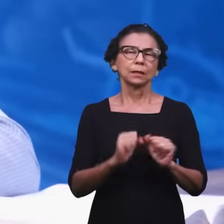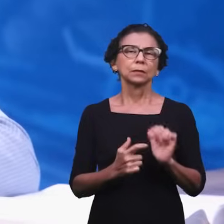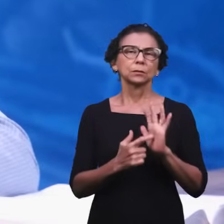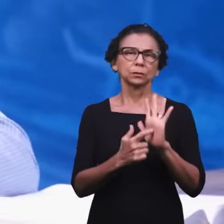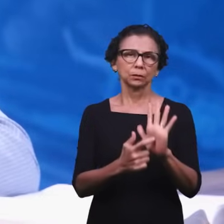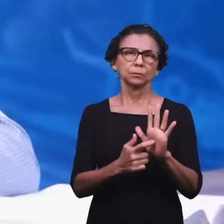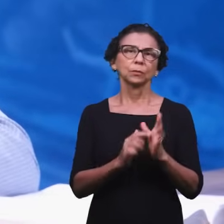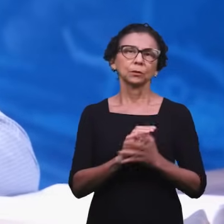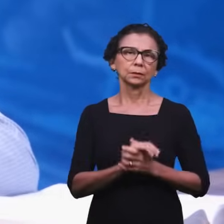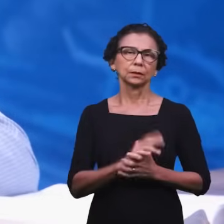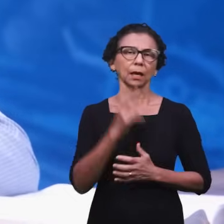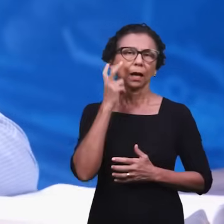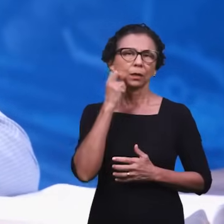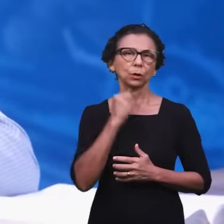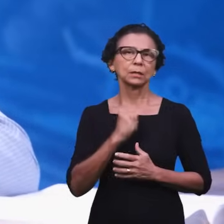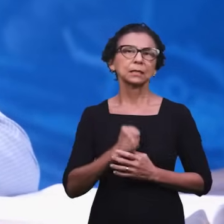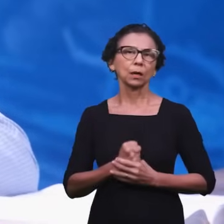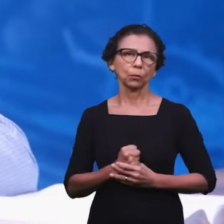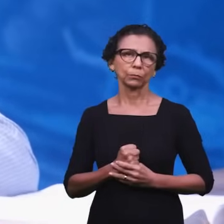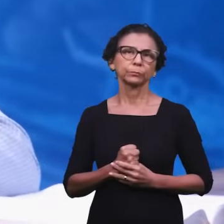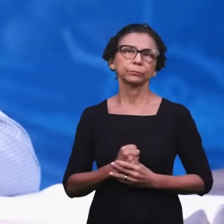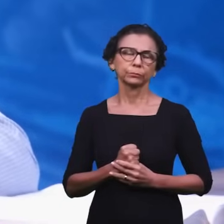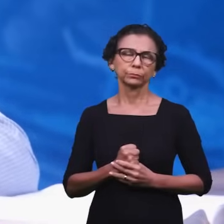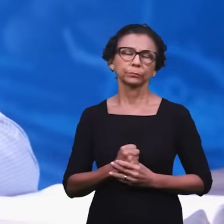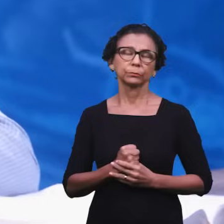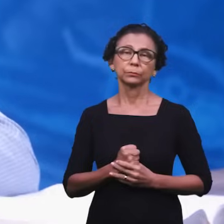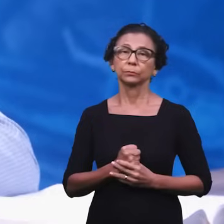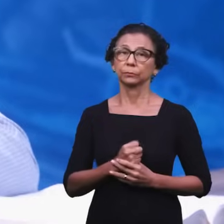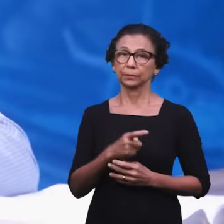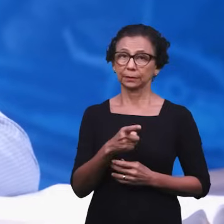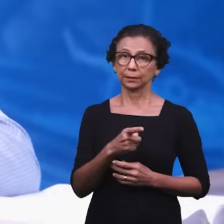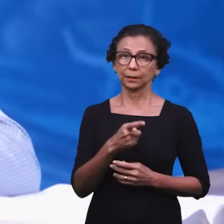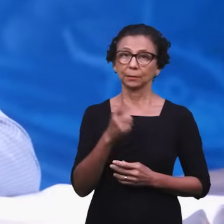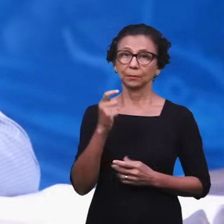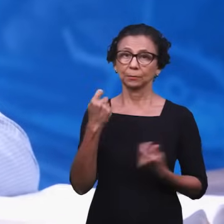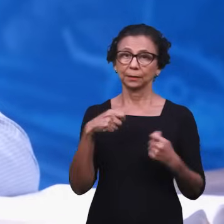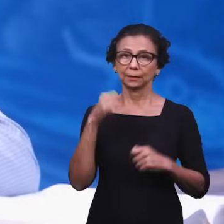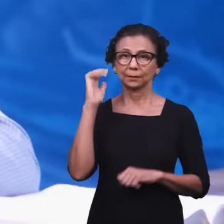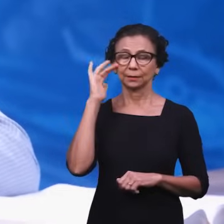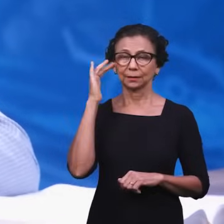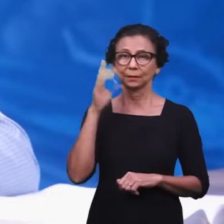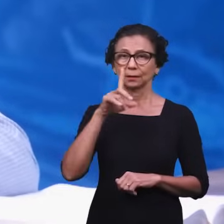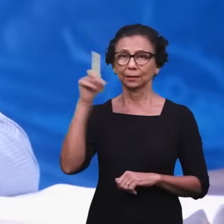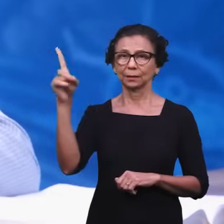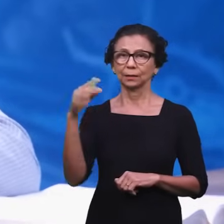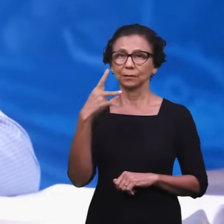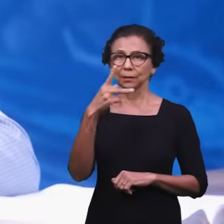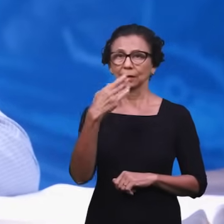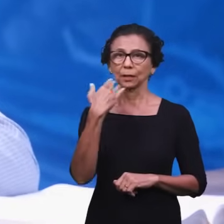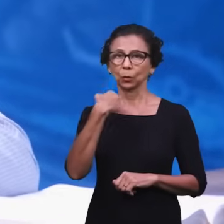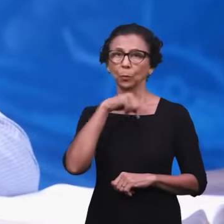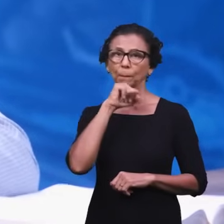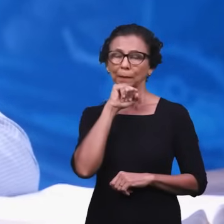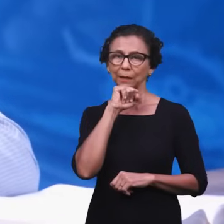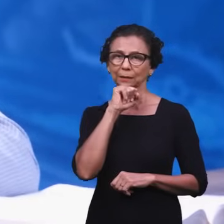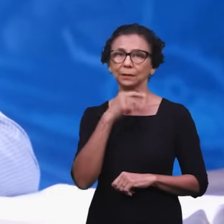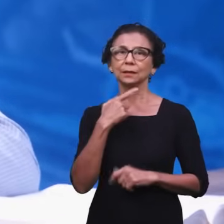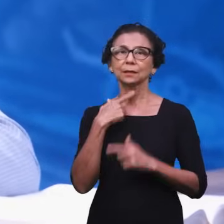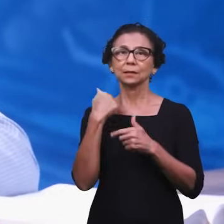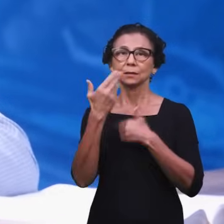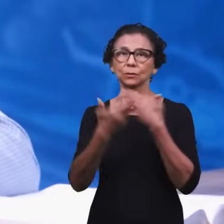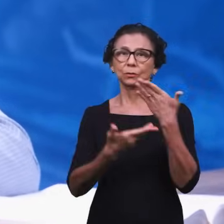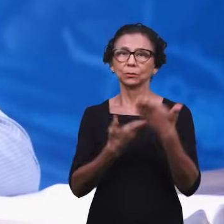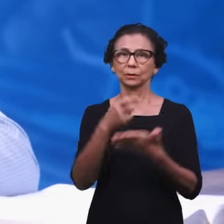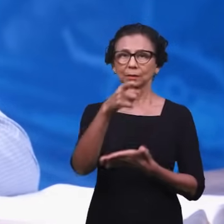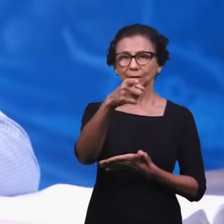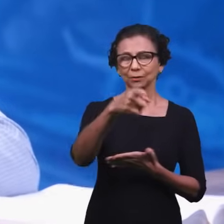adoção. Saiba que há um Deus, há um Pai Celestial Glória a Deus. Glória a que Deus. quer tomar conta da sua vida. Aleluia. Ele